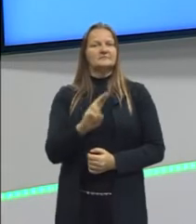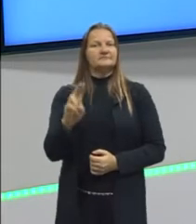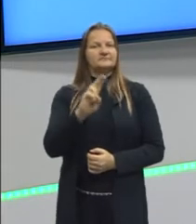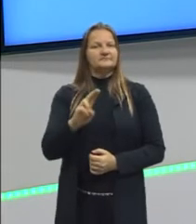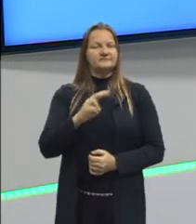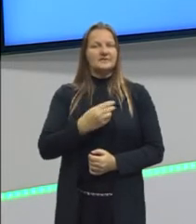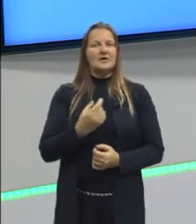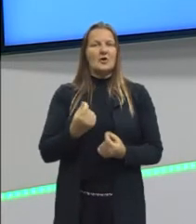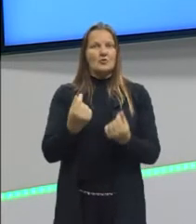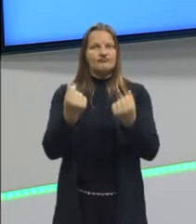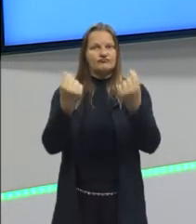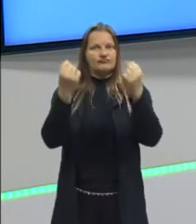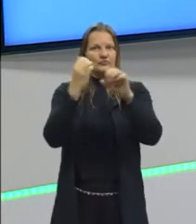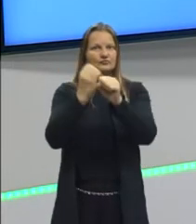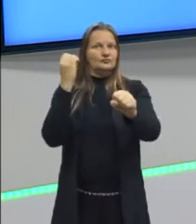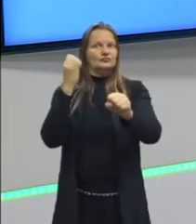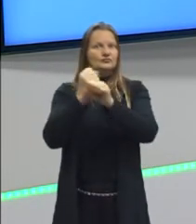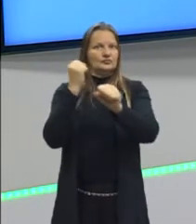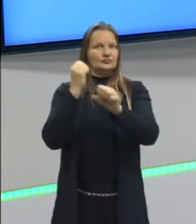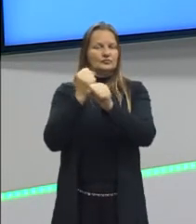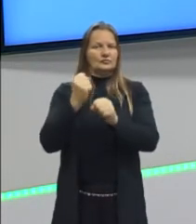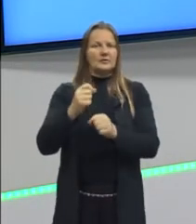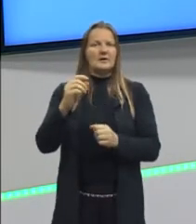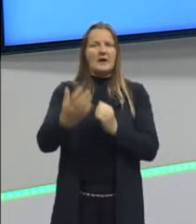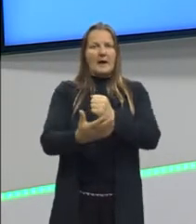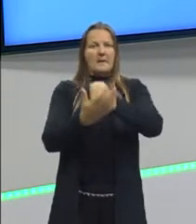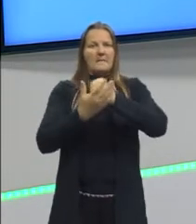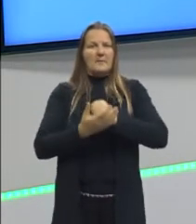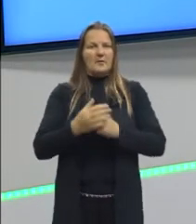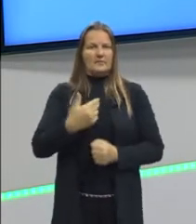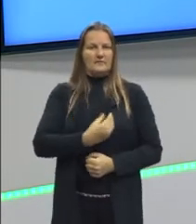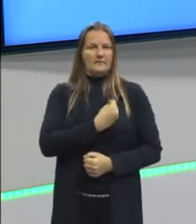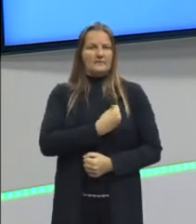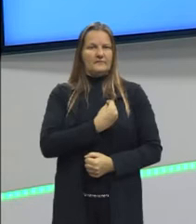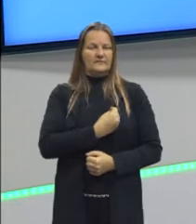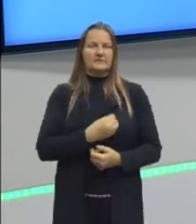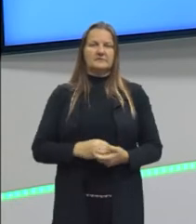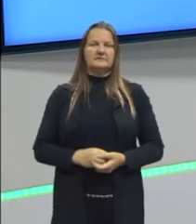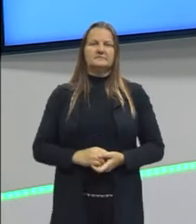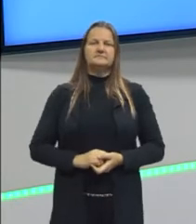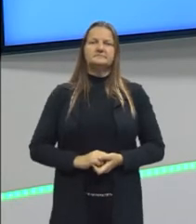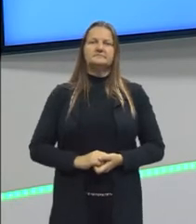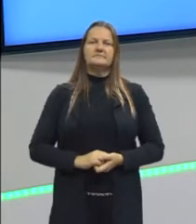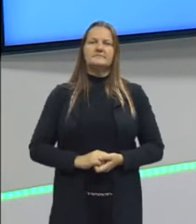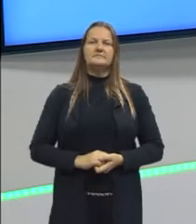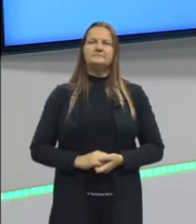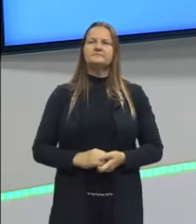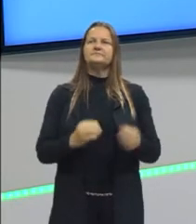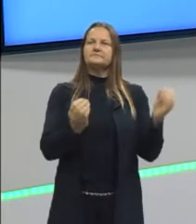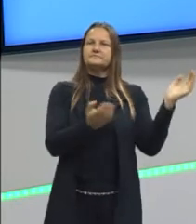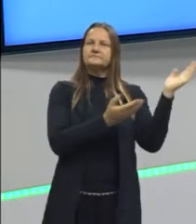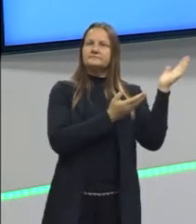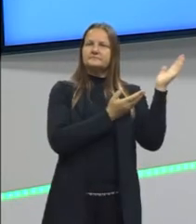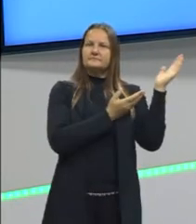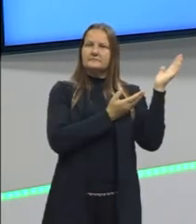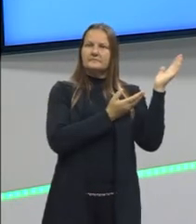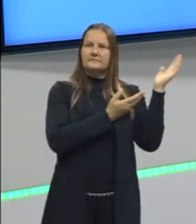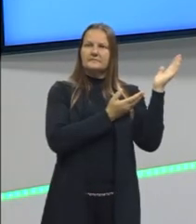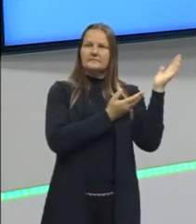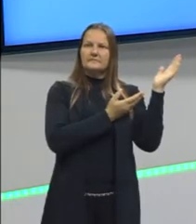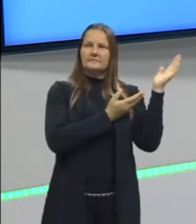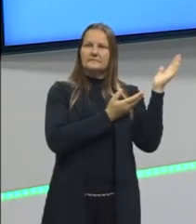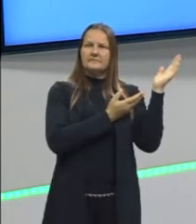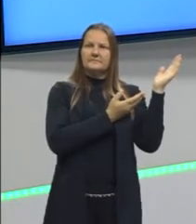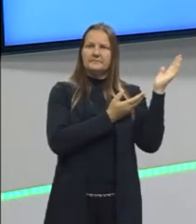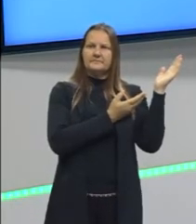ele é aplicado para vida do civis para nos ajudar nos dar um pouquinho mais de conforto aqui a gente tem nesse slide